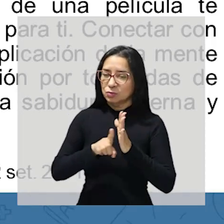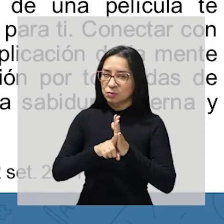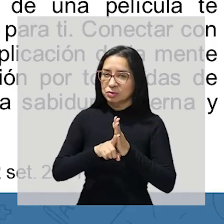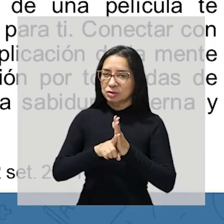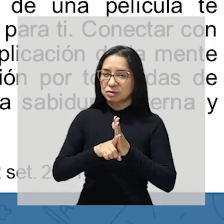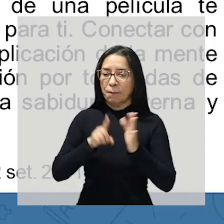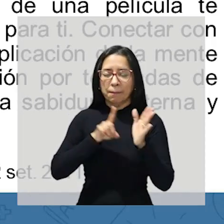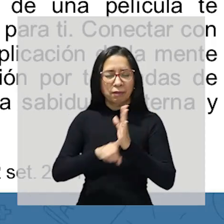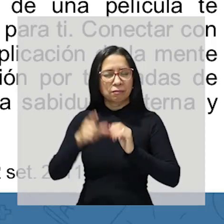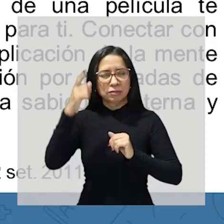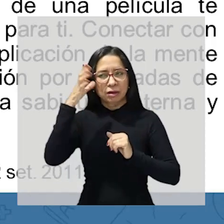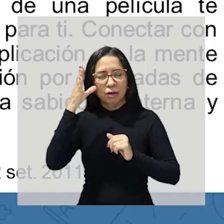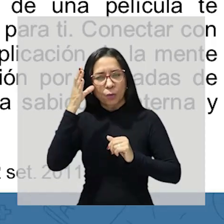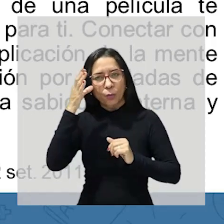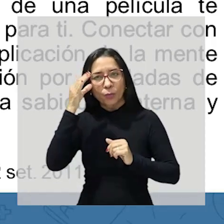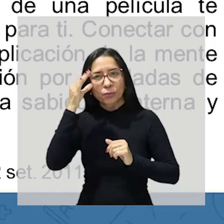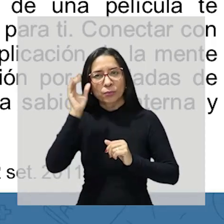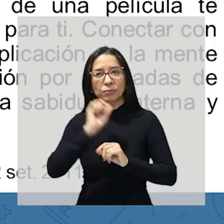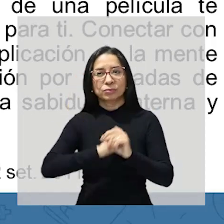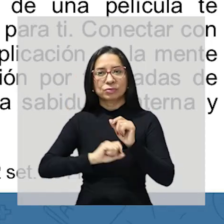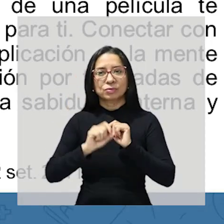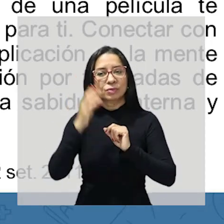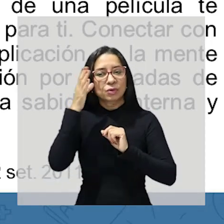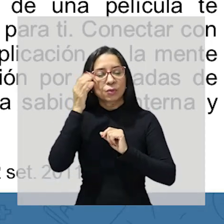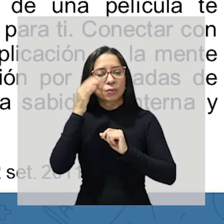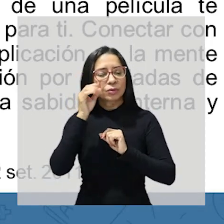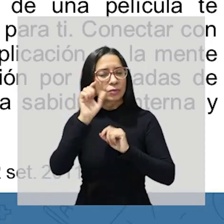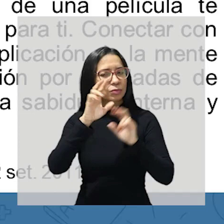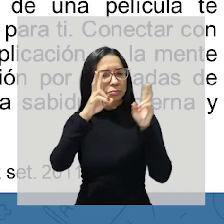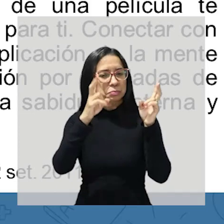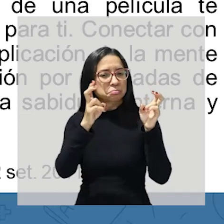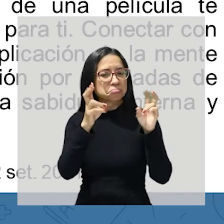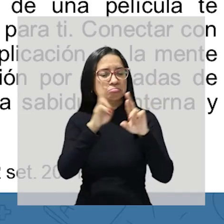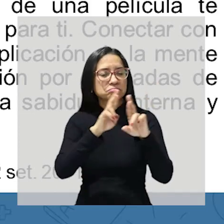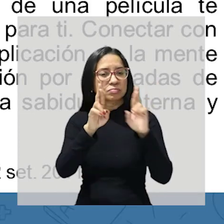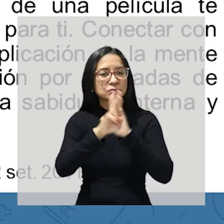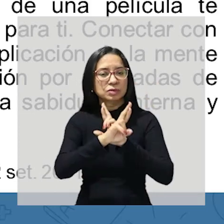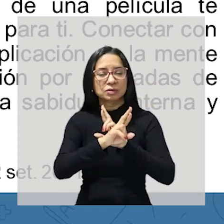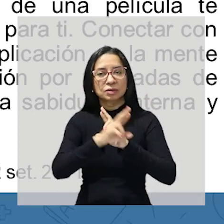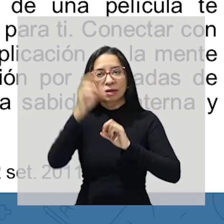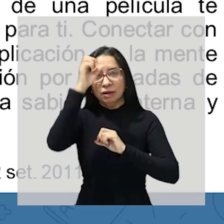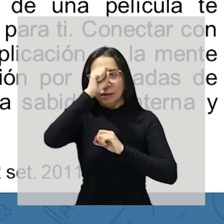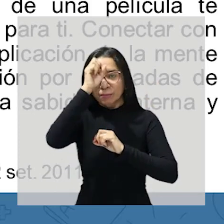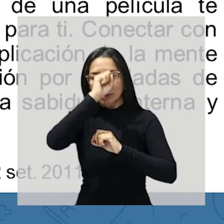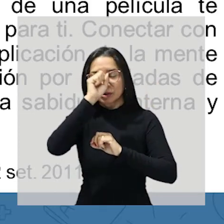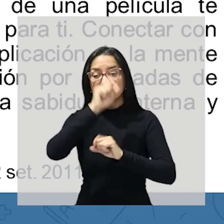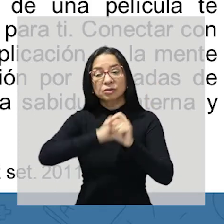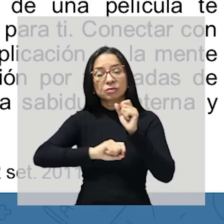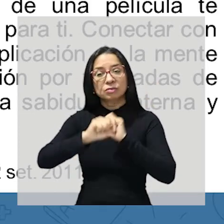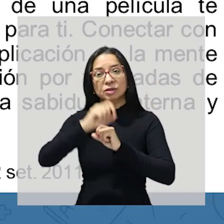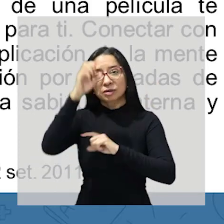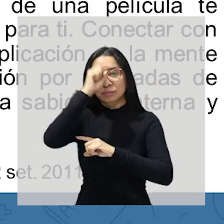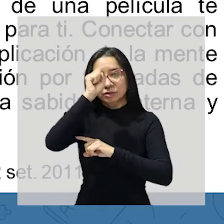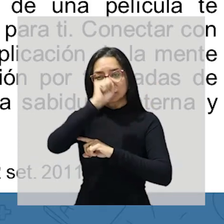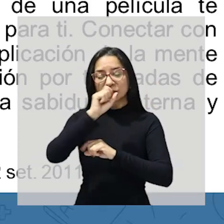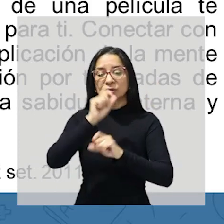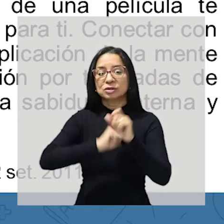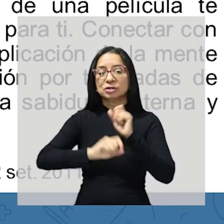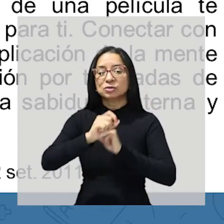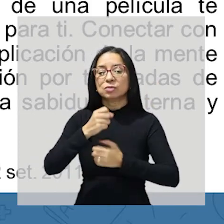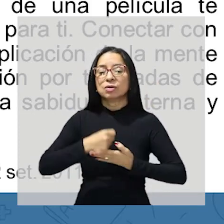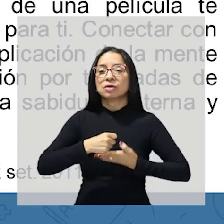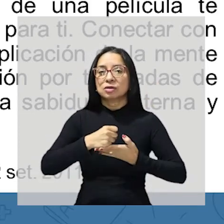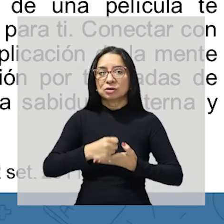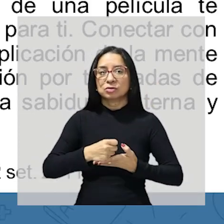quando você pergunta algo para alguém, quando você é curioso sobre um determinado assunto, você está aprendendo, aquilo é aprendizagem. E isso vai te